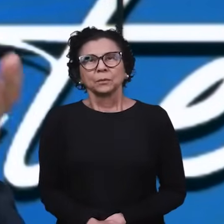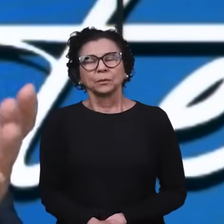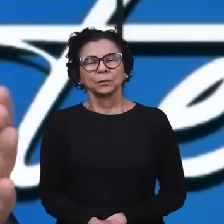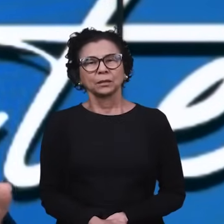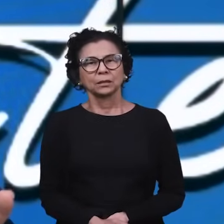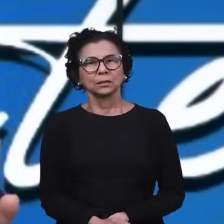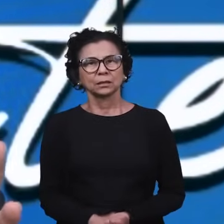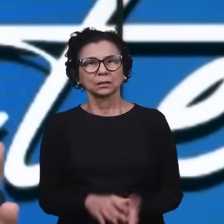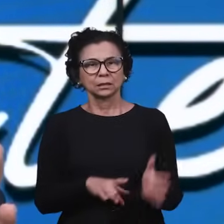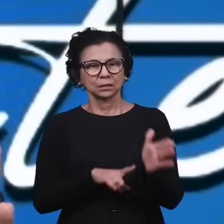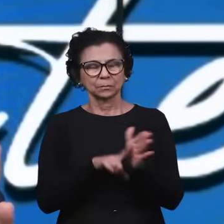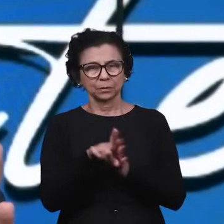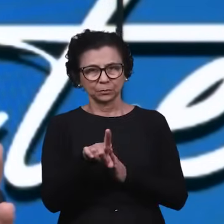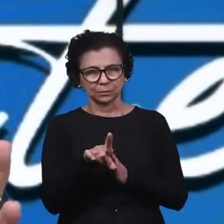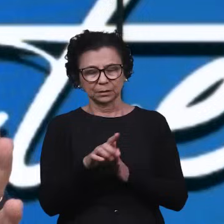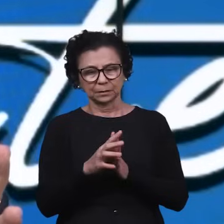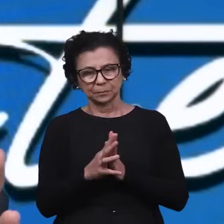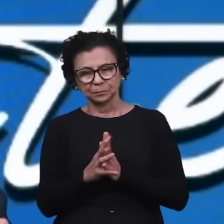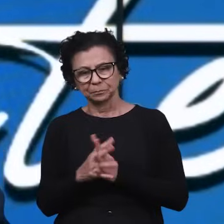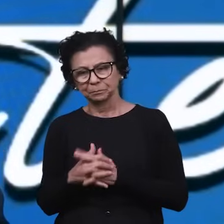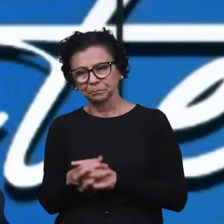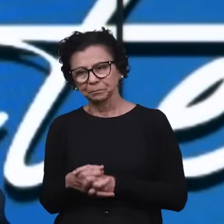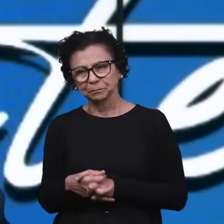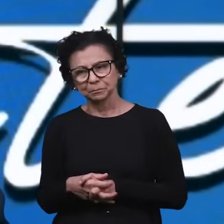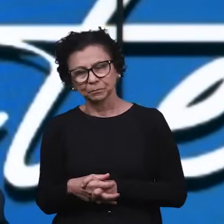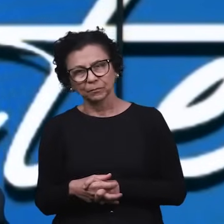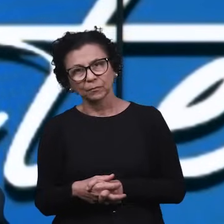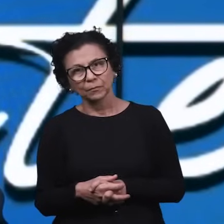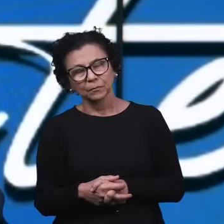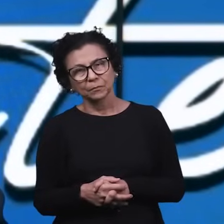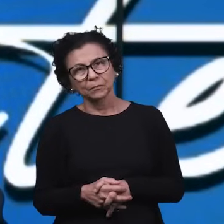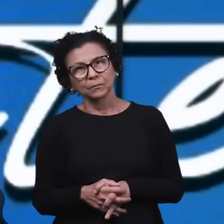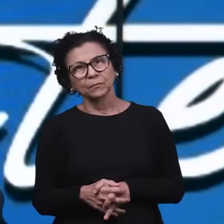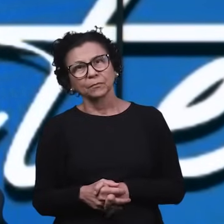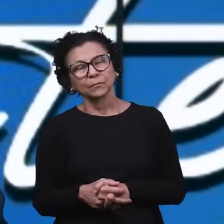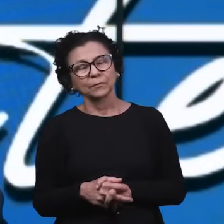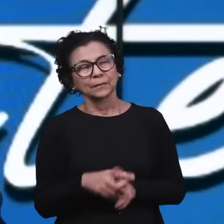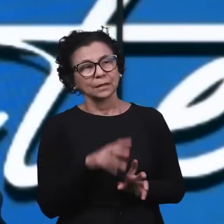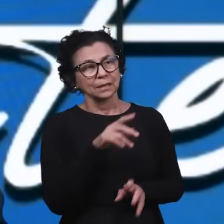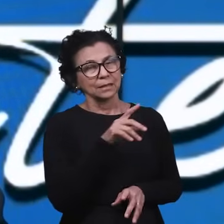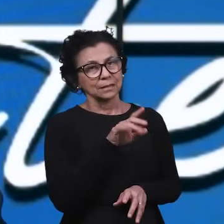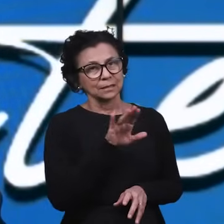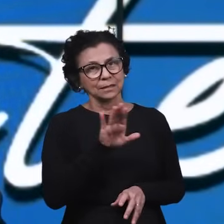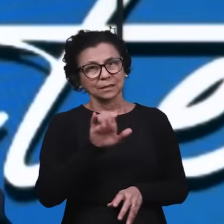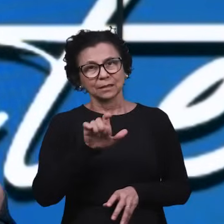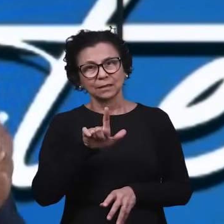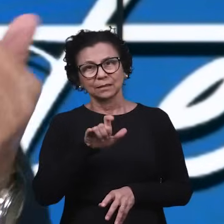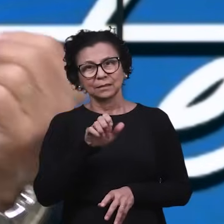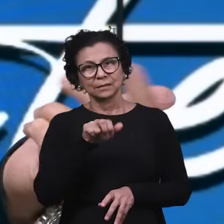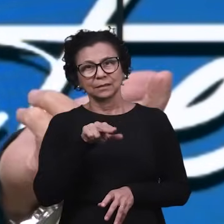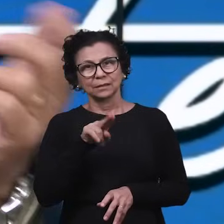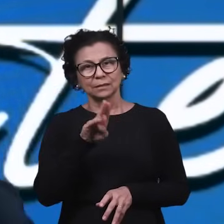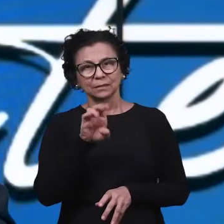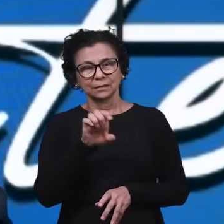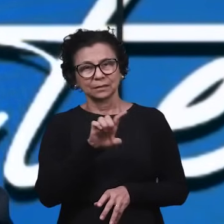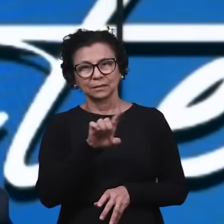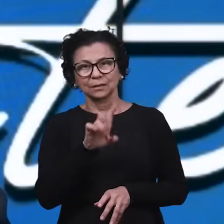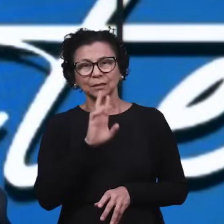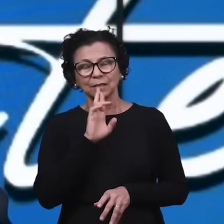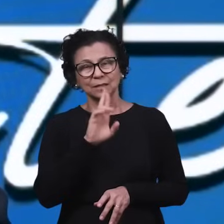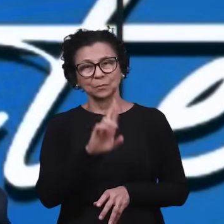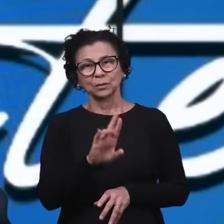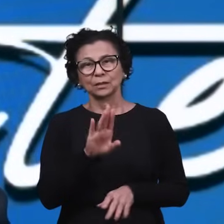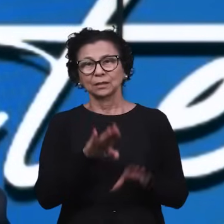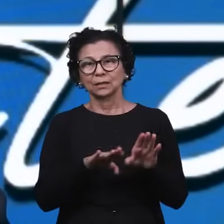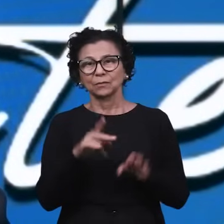que eu gostaria de fosse respondida. Eu sei que se a Eliane não responder, eu creio que ela vai responder, o pastor Peter talvez